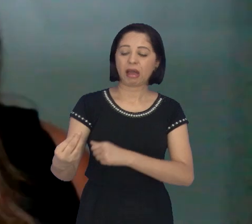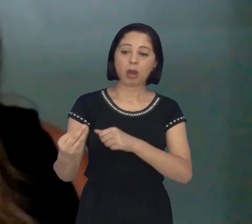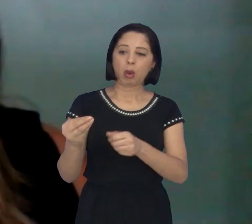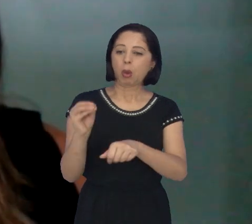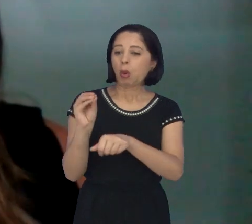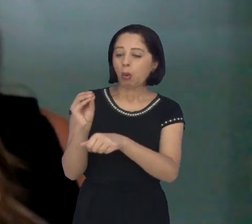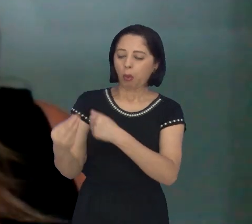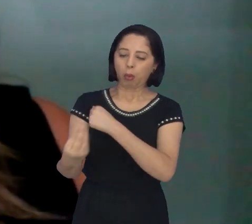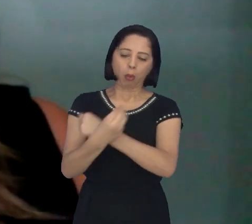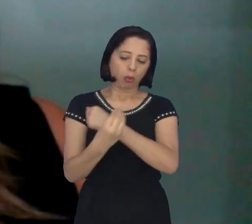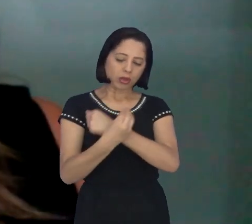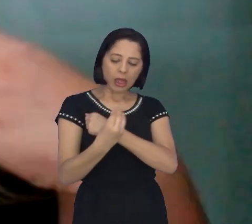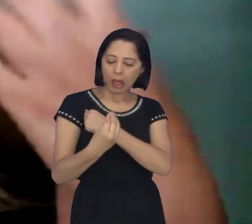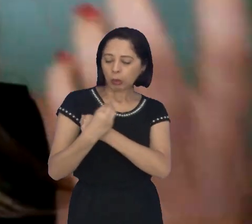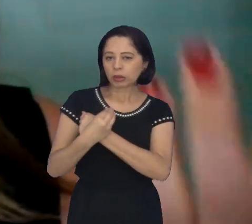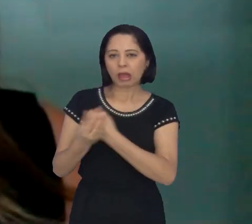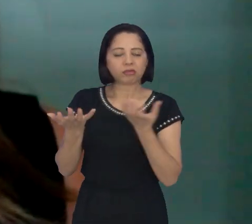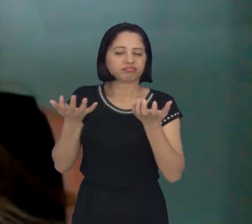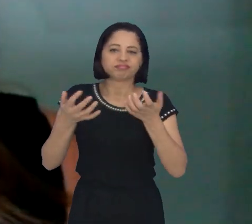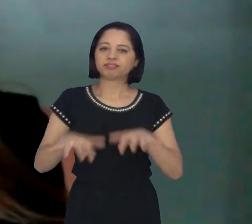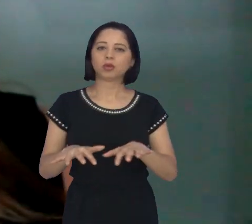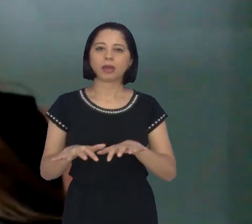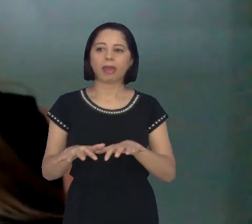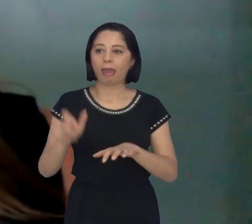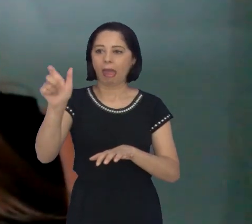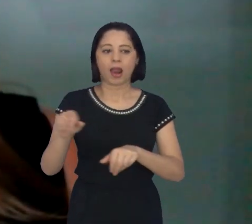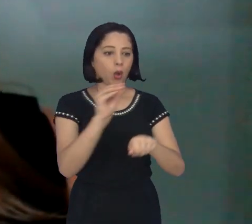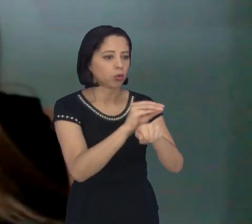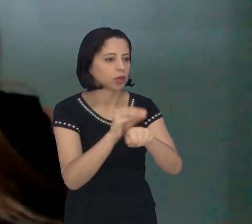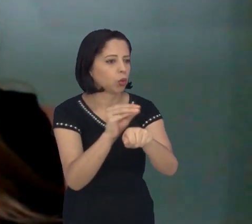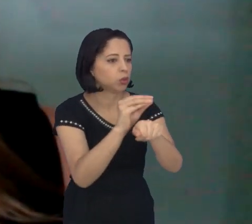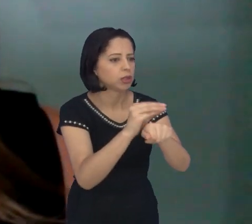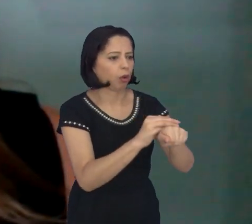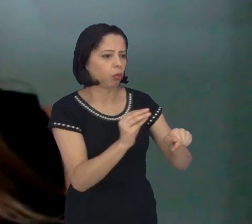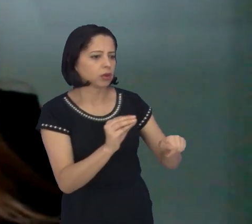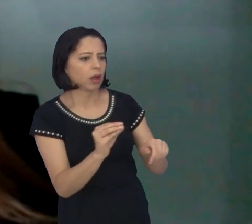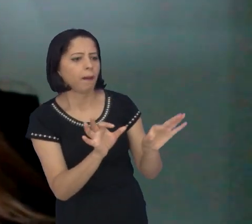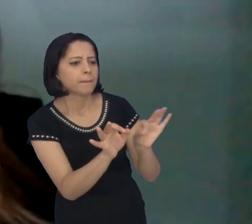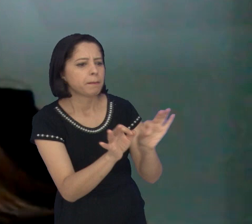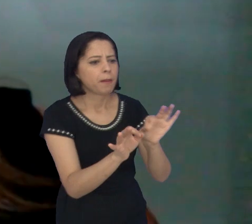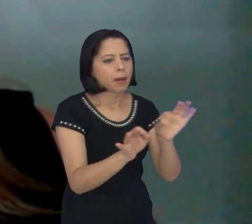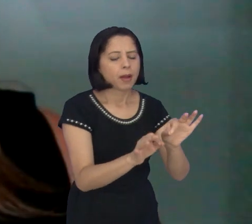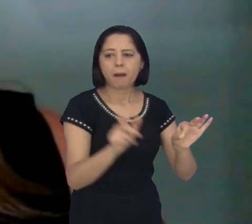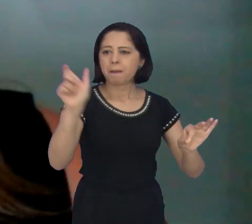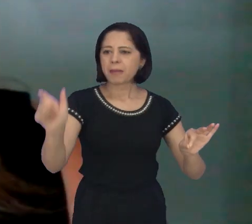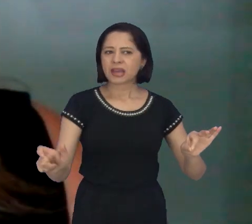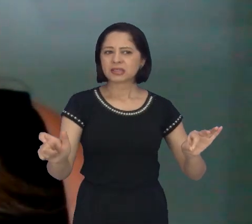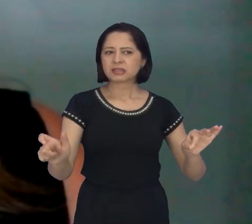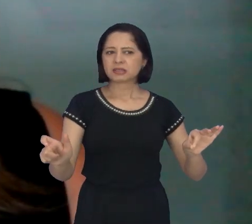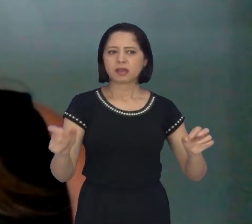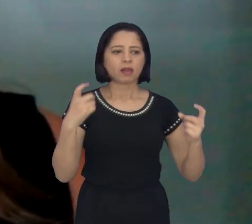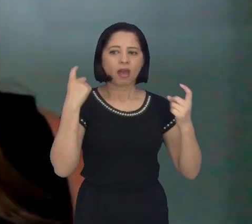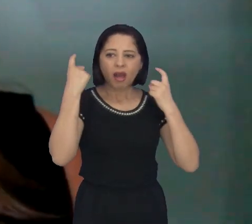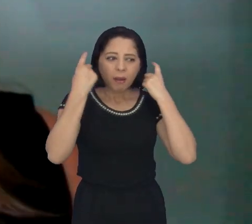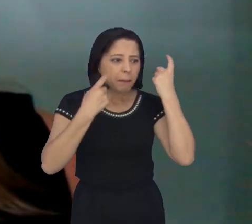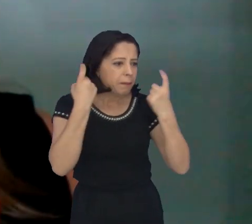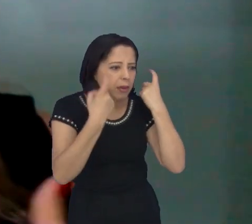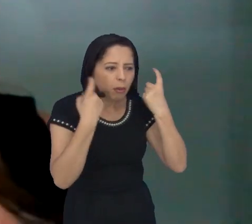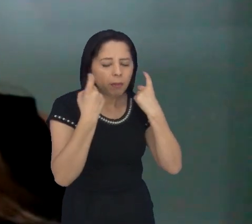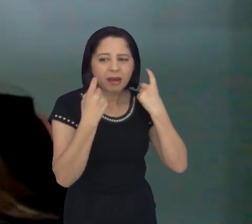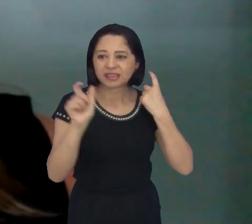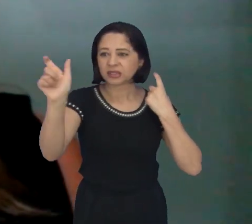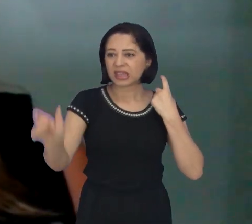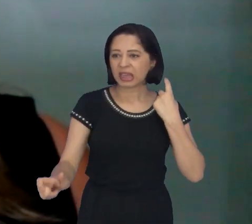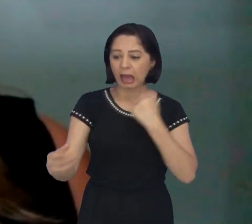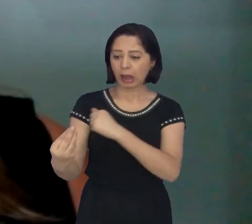Então, ela está cuidando sempre tanto dos outros que ela não tem espaço nenhum para cuidar dela. E isso vai gerando